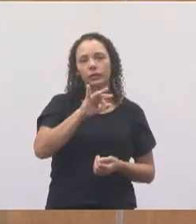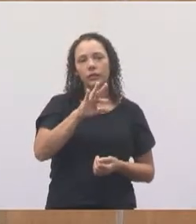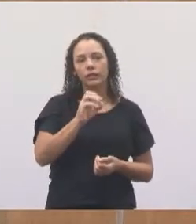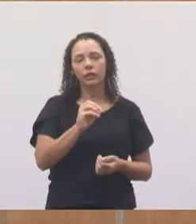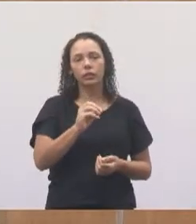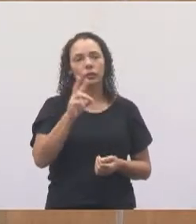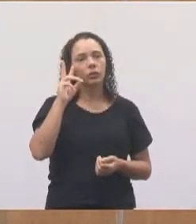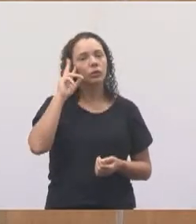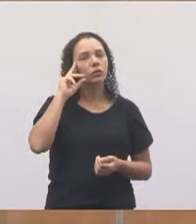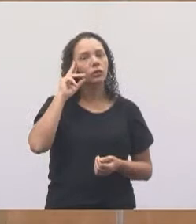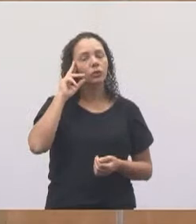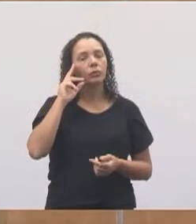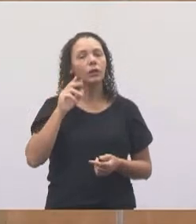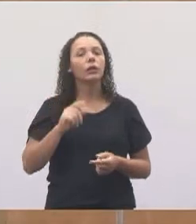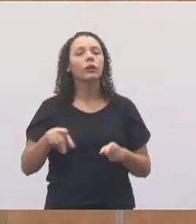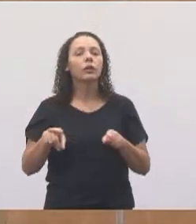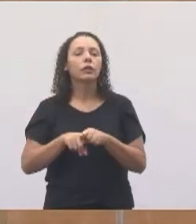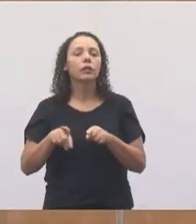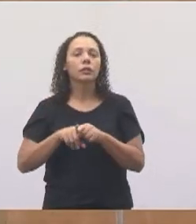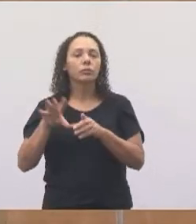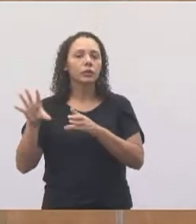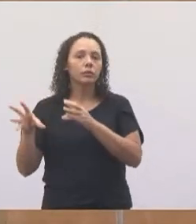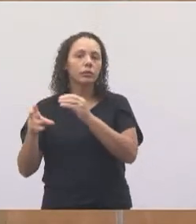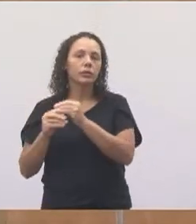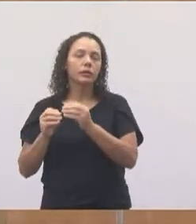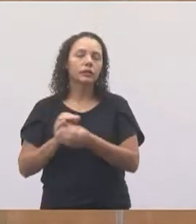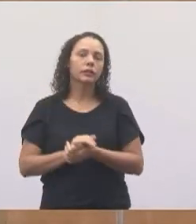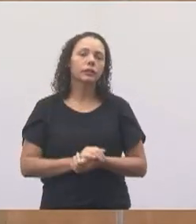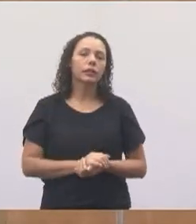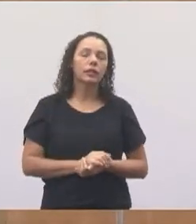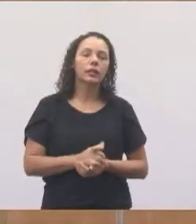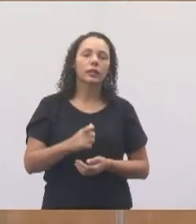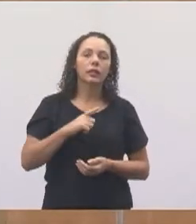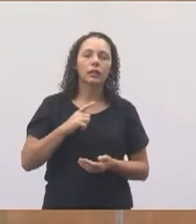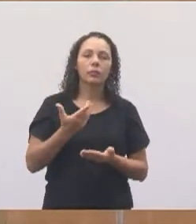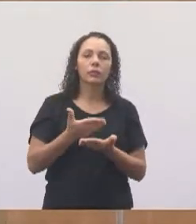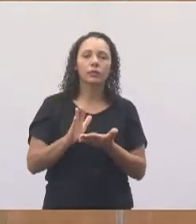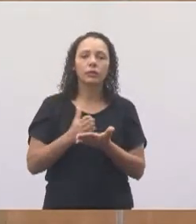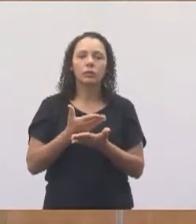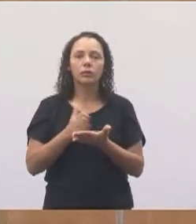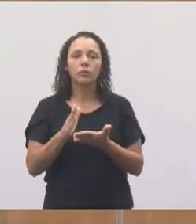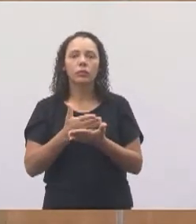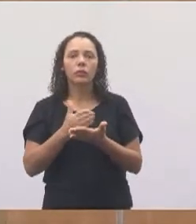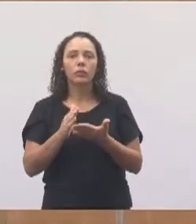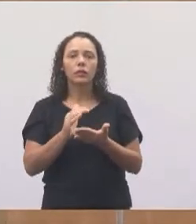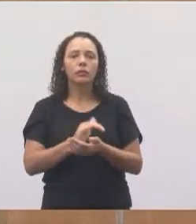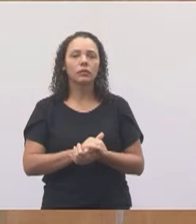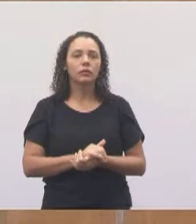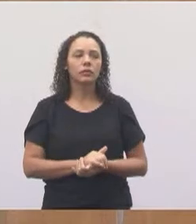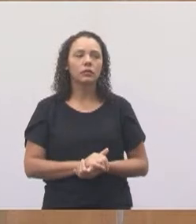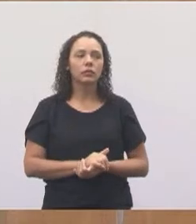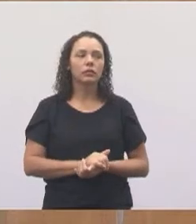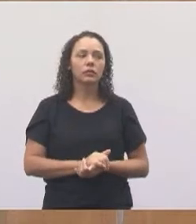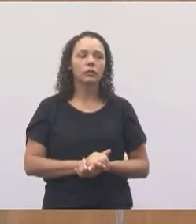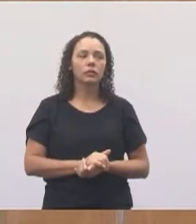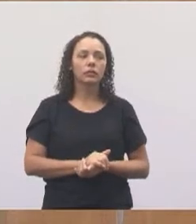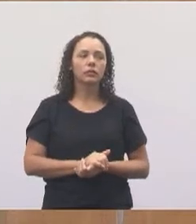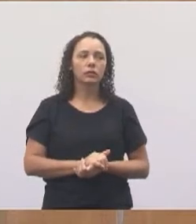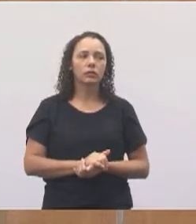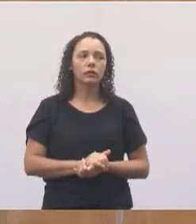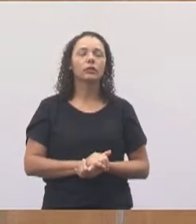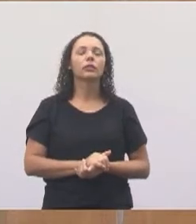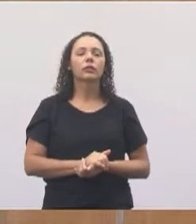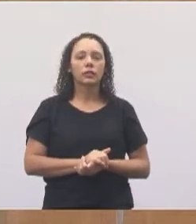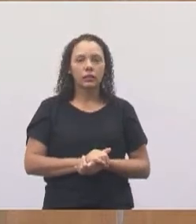algumas fontes, vamos chamar fontes de receita do Instituto, que nós temos a parte patronal, que a